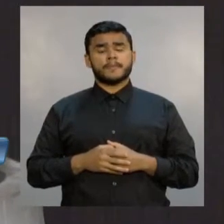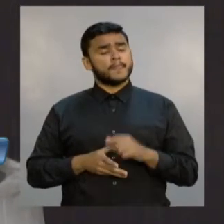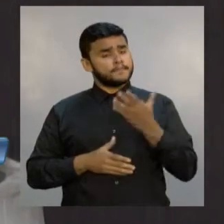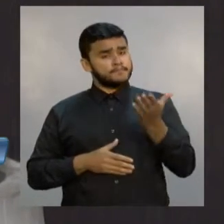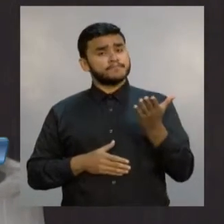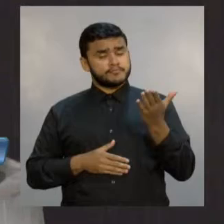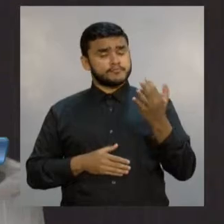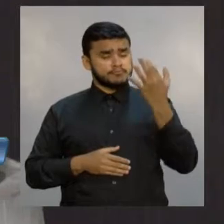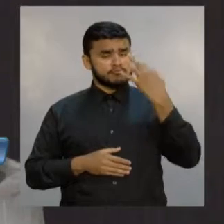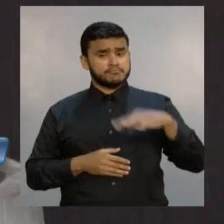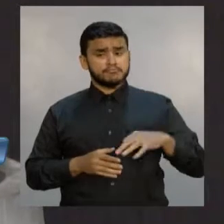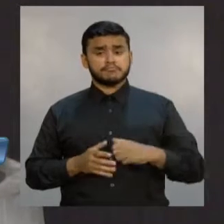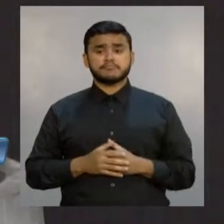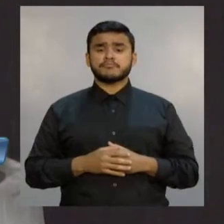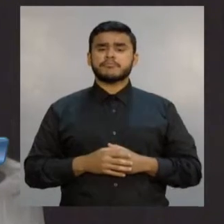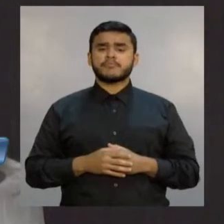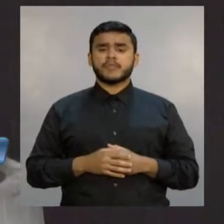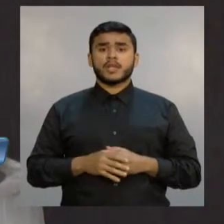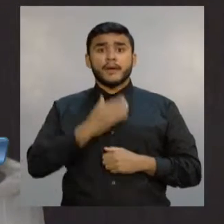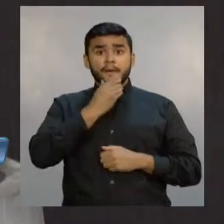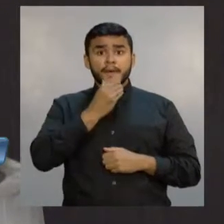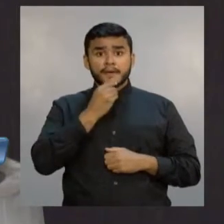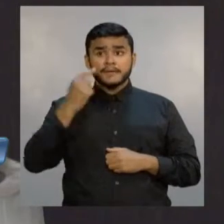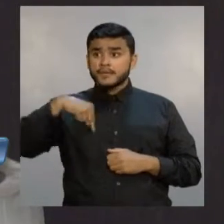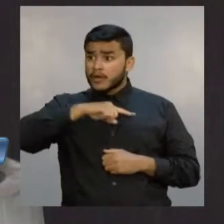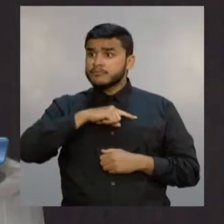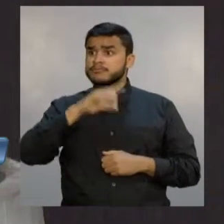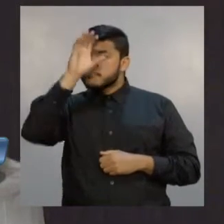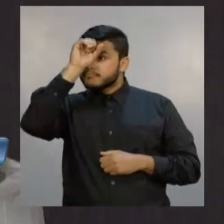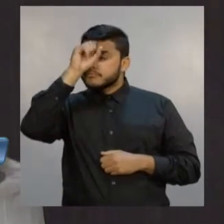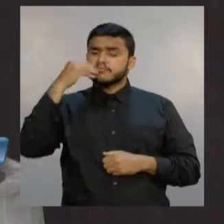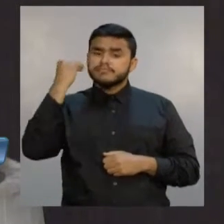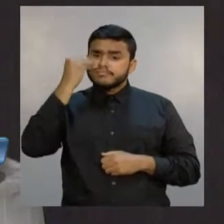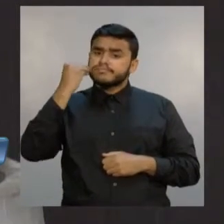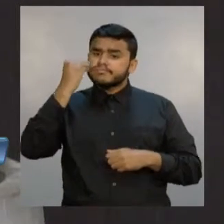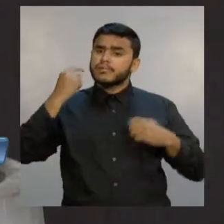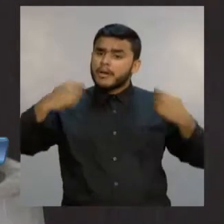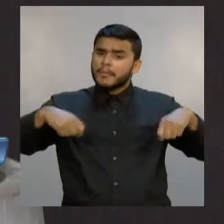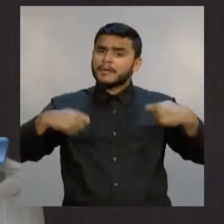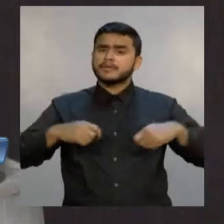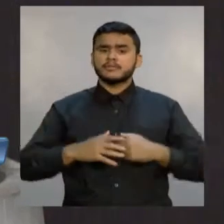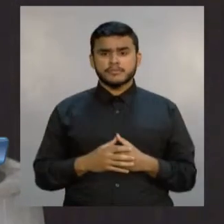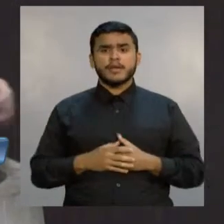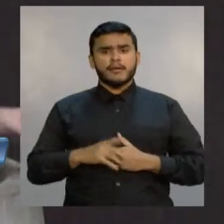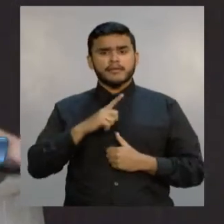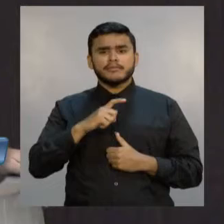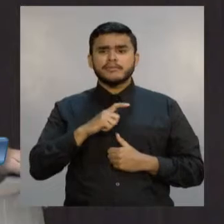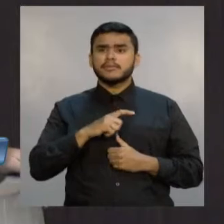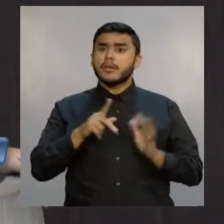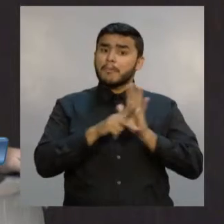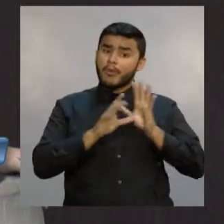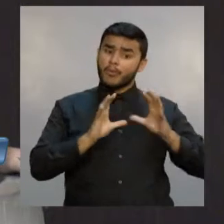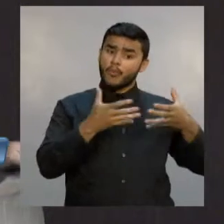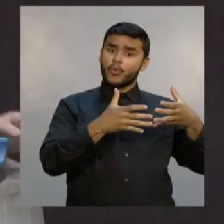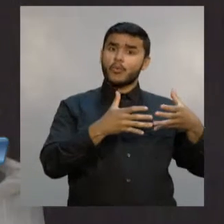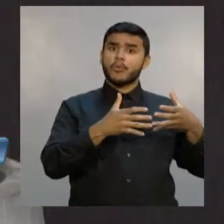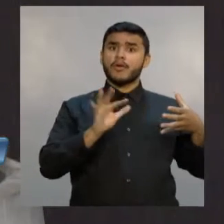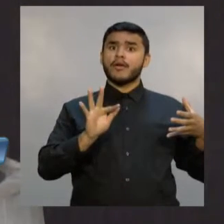Porque, assim, os homens temos que aprender que existe uma epistemologia feminista,